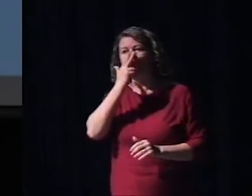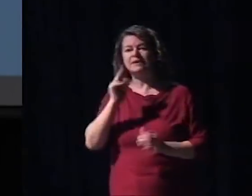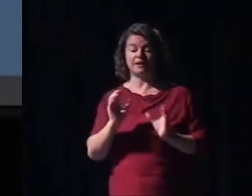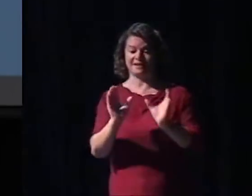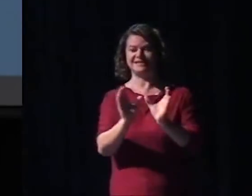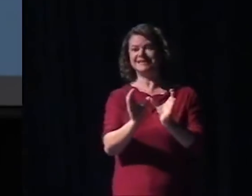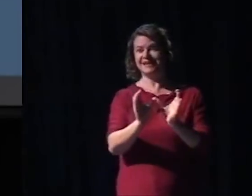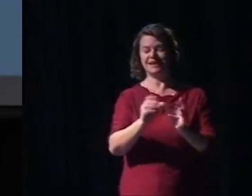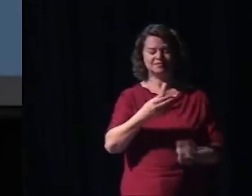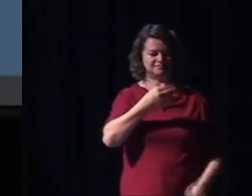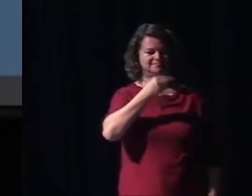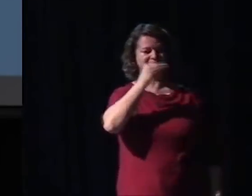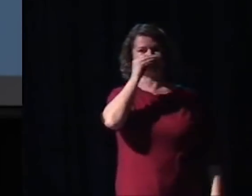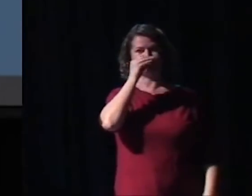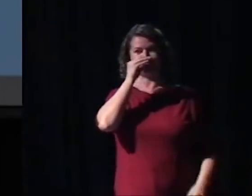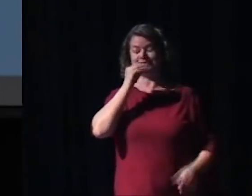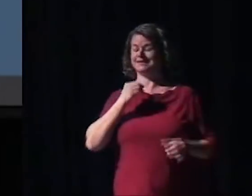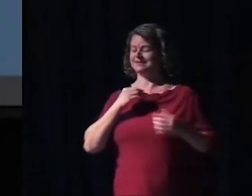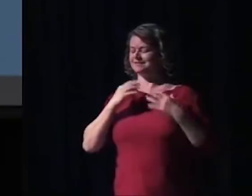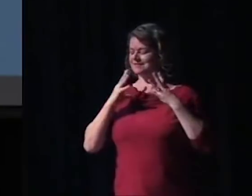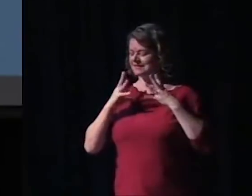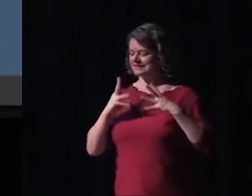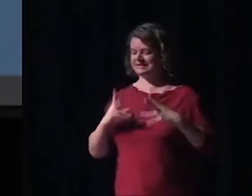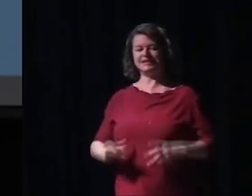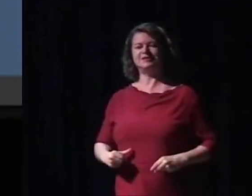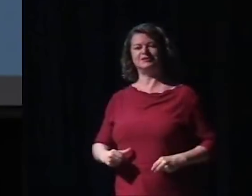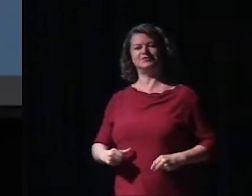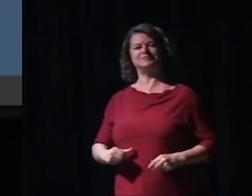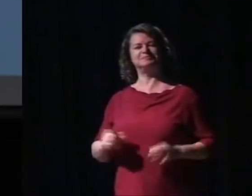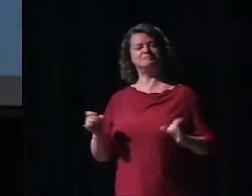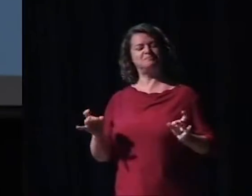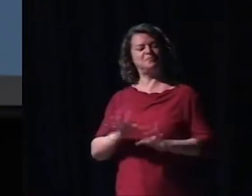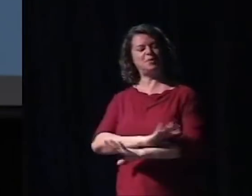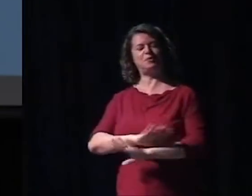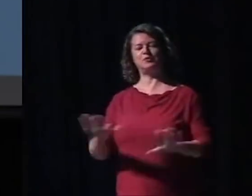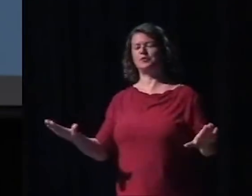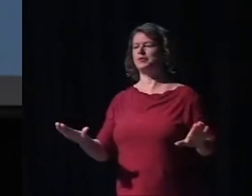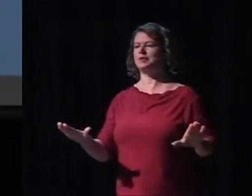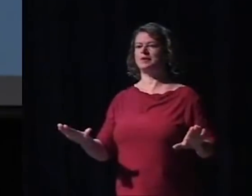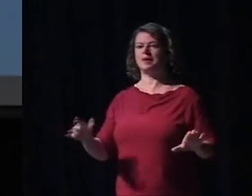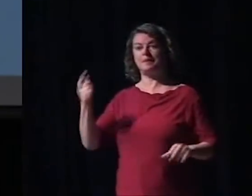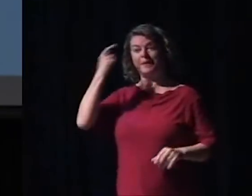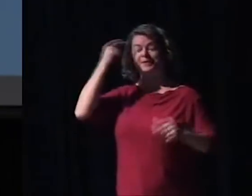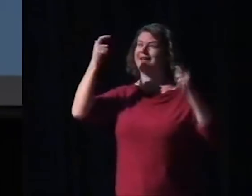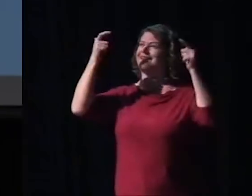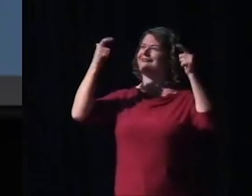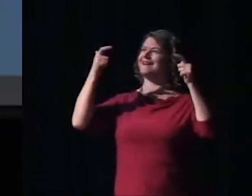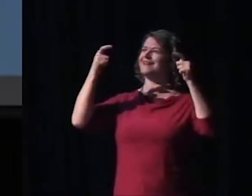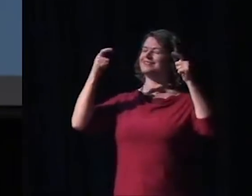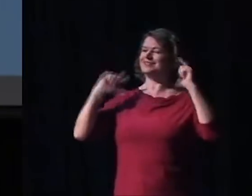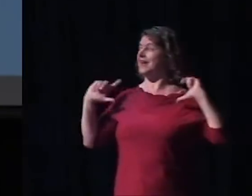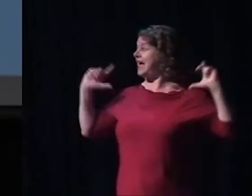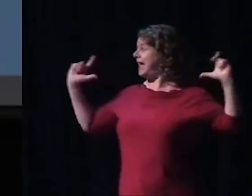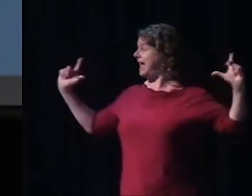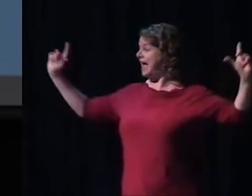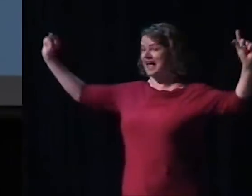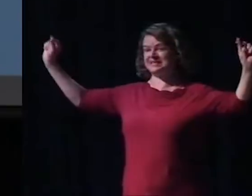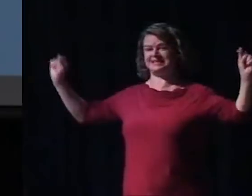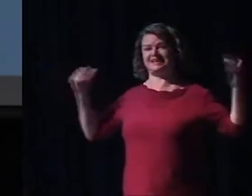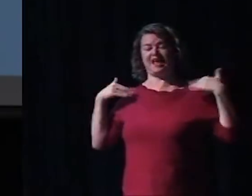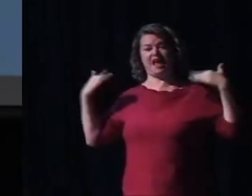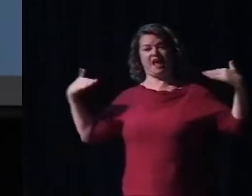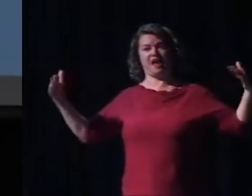Ele toma a ceia e ele pensa que vai virar anjo, que vai nascer asa. é